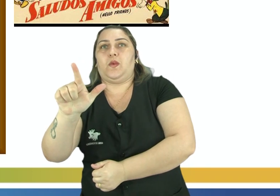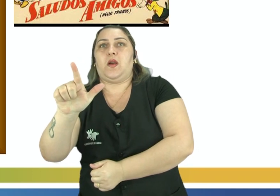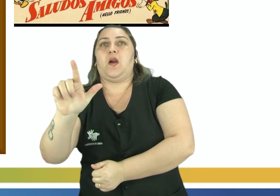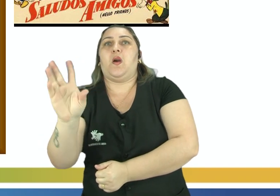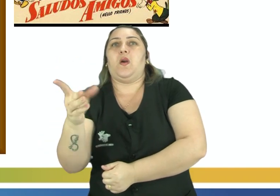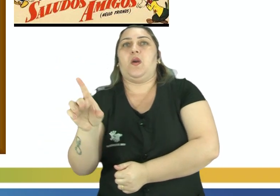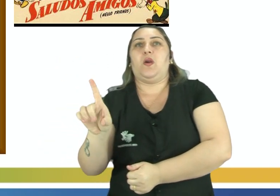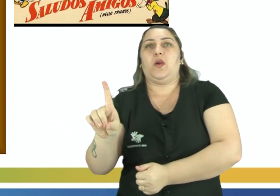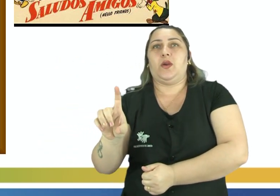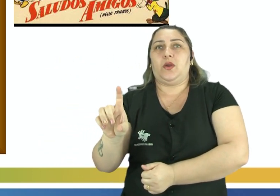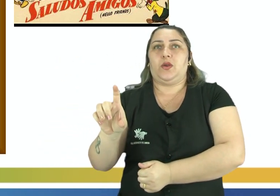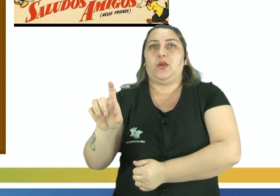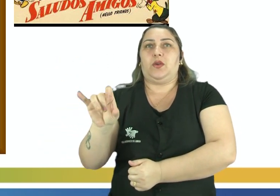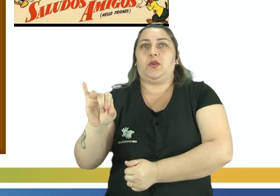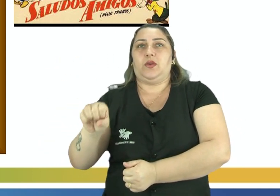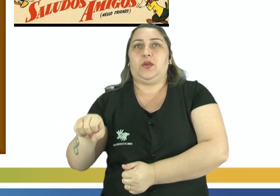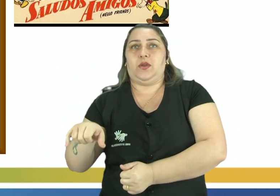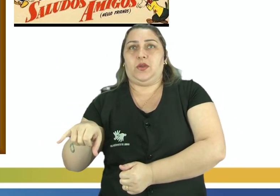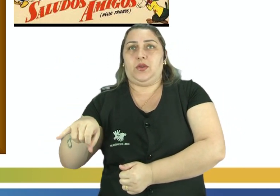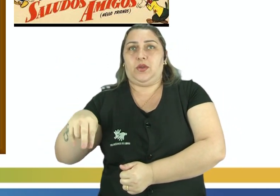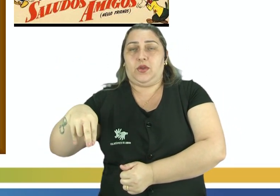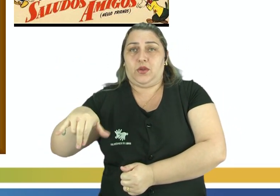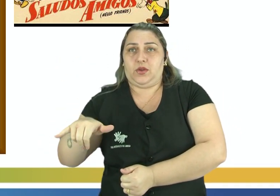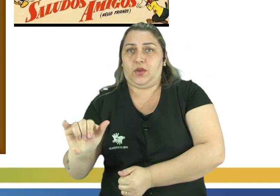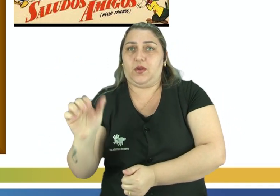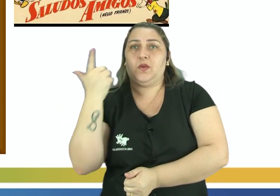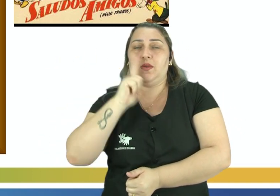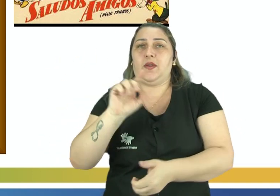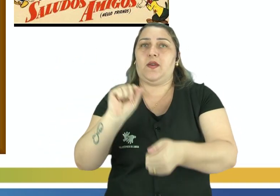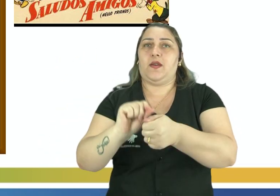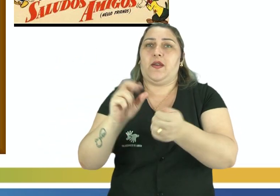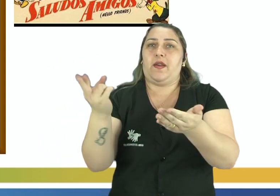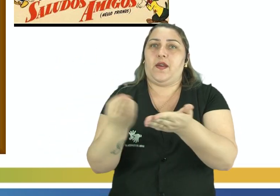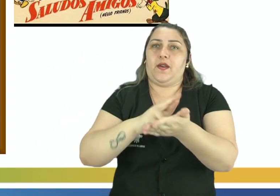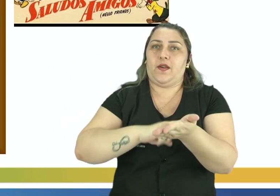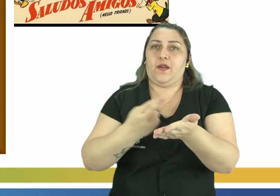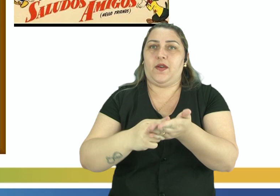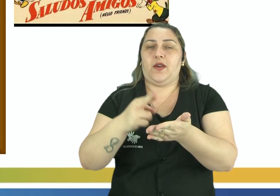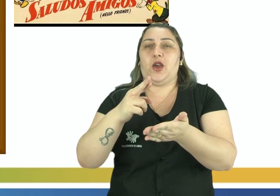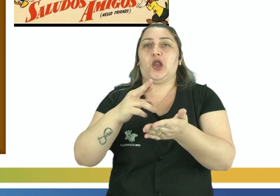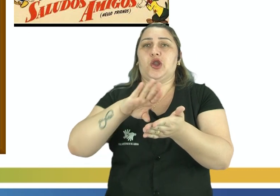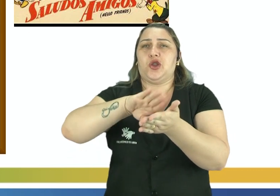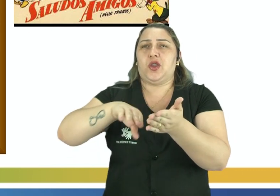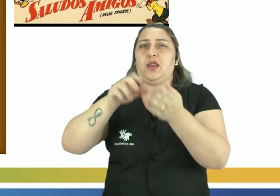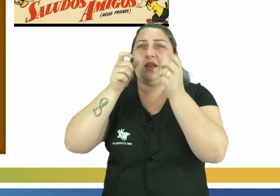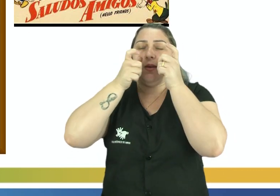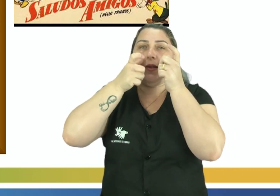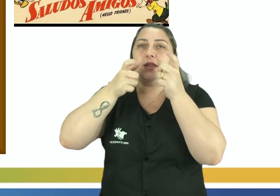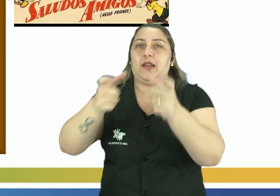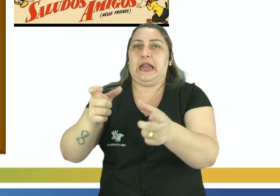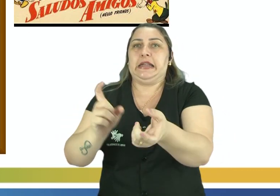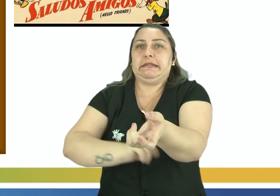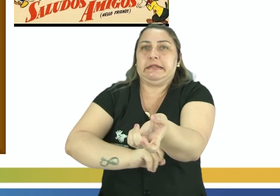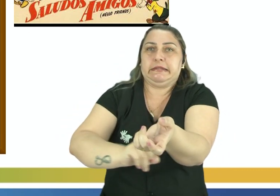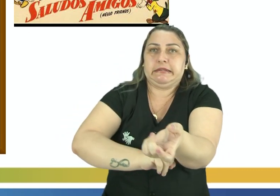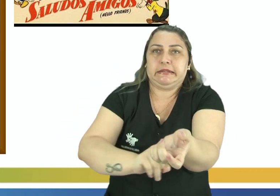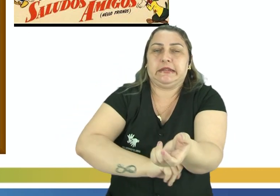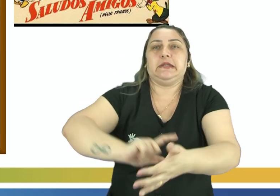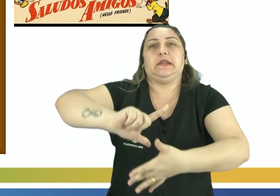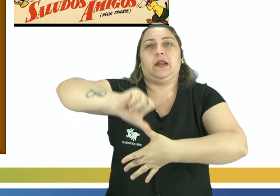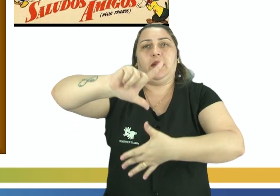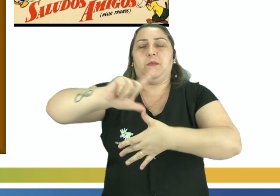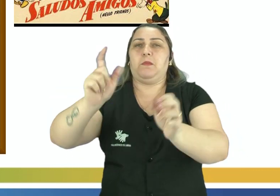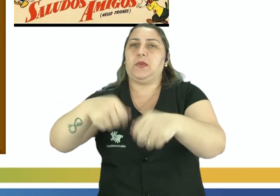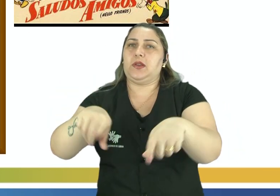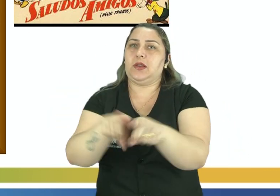criar filmes e revistas para que pudesse tirar as atenções das tensões na América Latina e